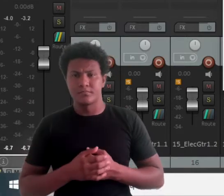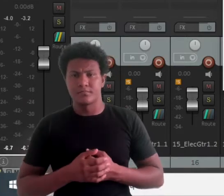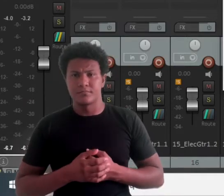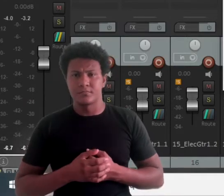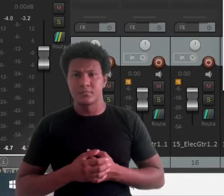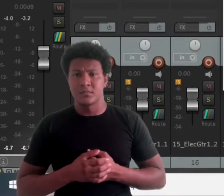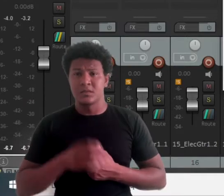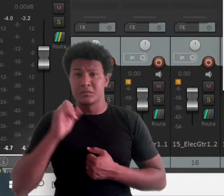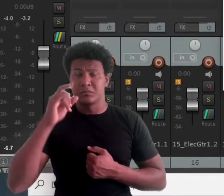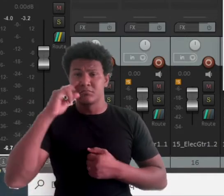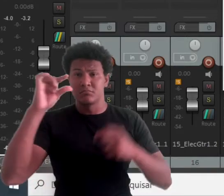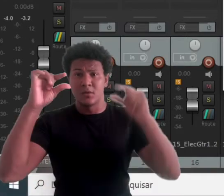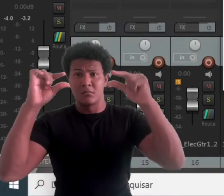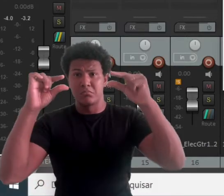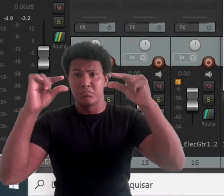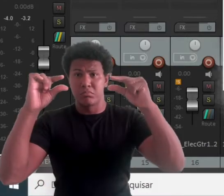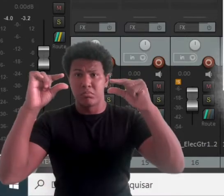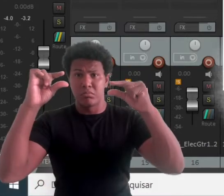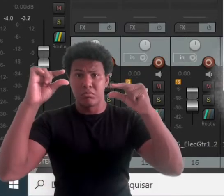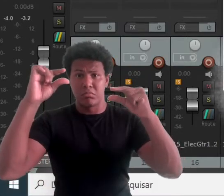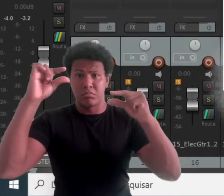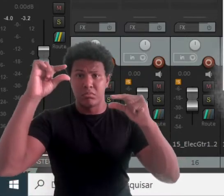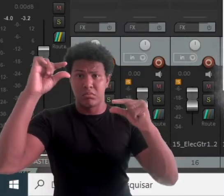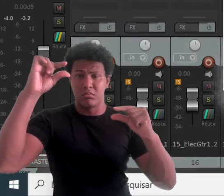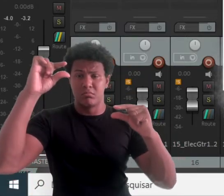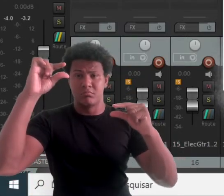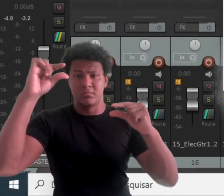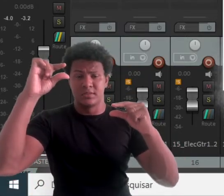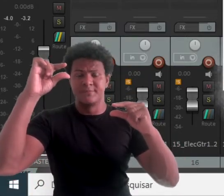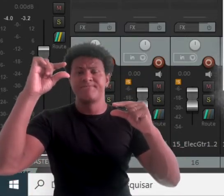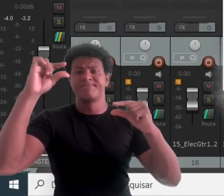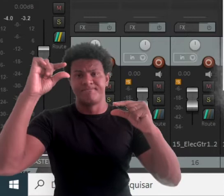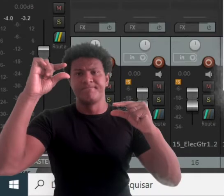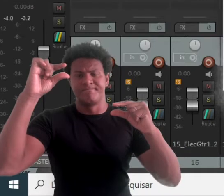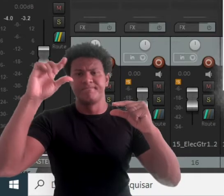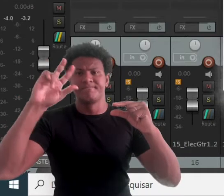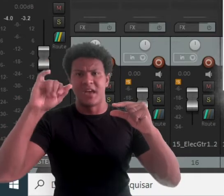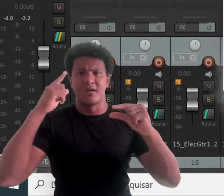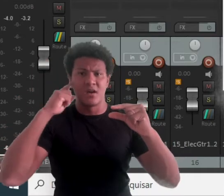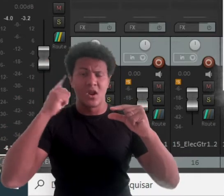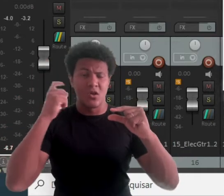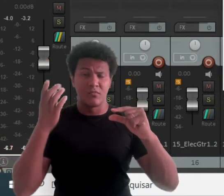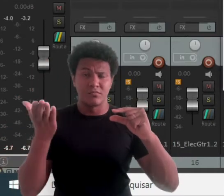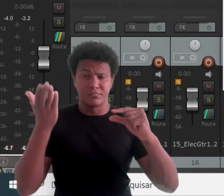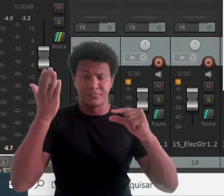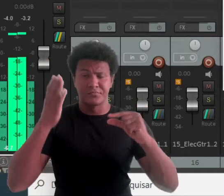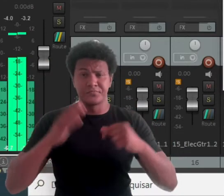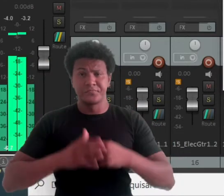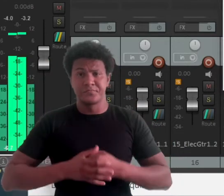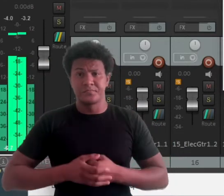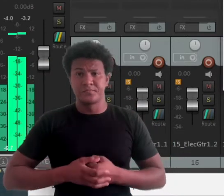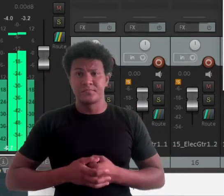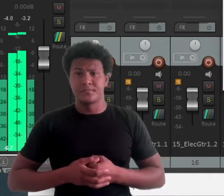e deixar só o threshold, vocês vão ver que ela vai aumentar o volume, olha só.